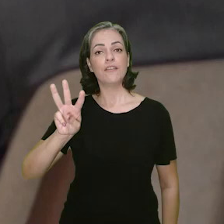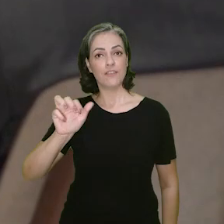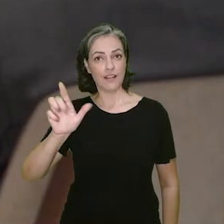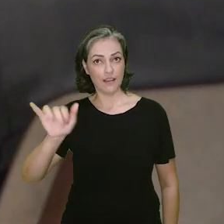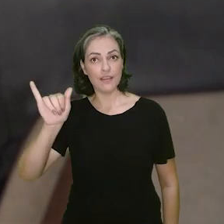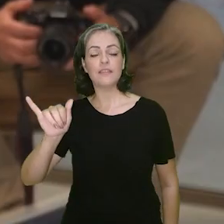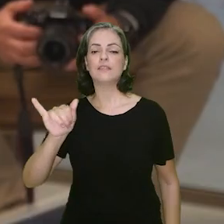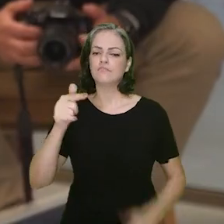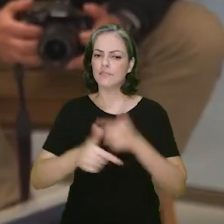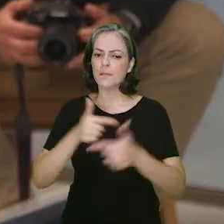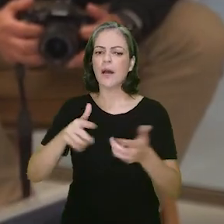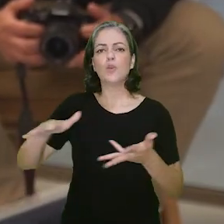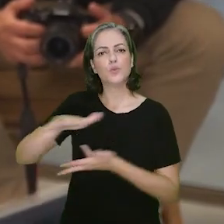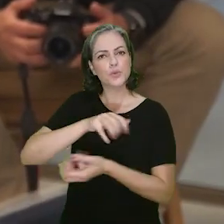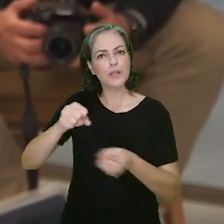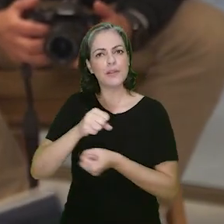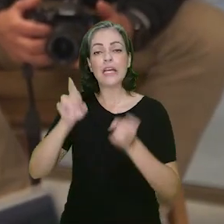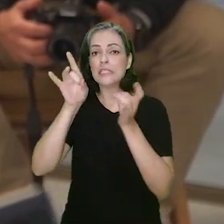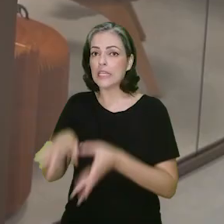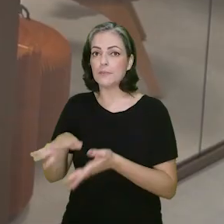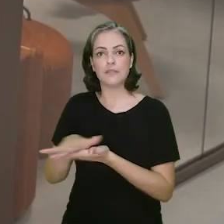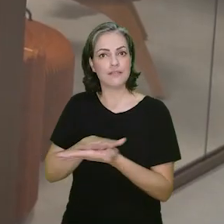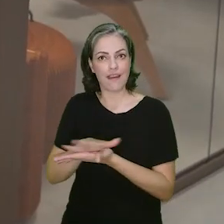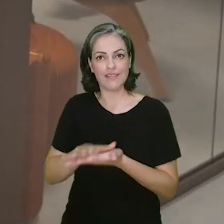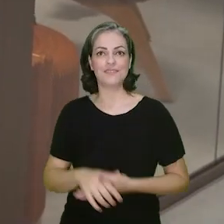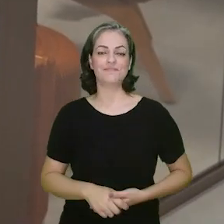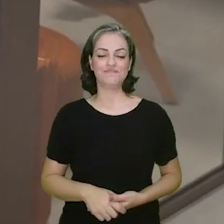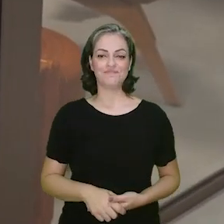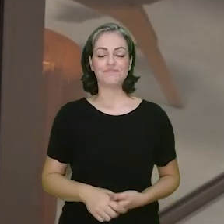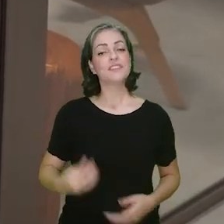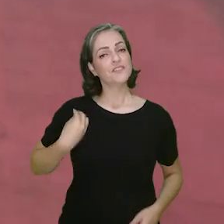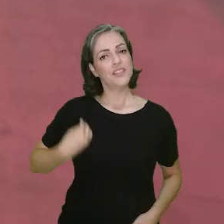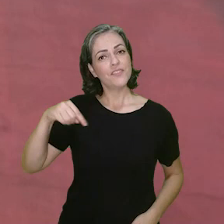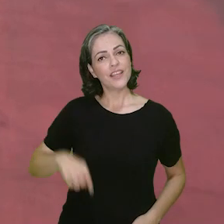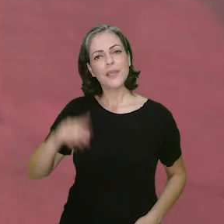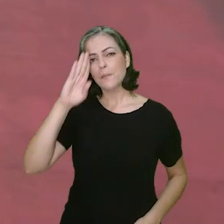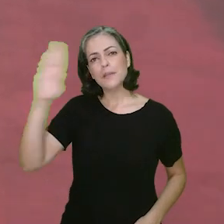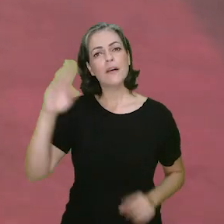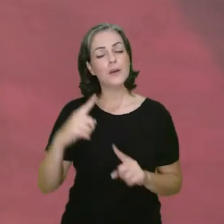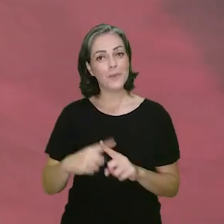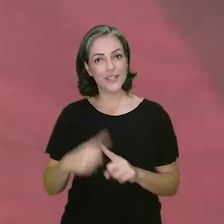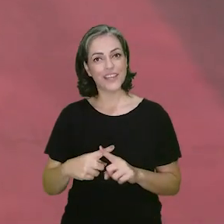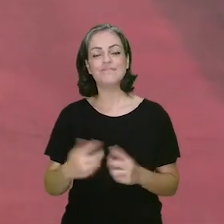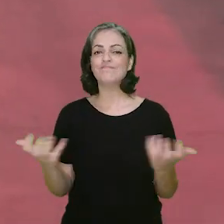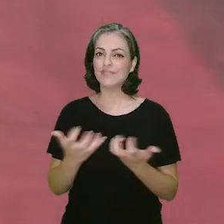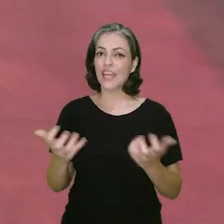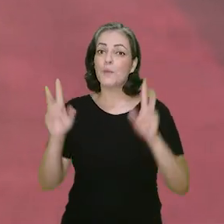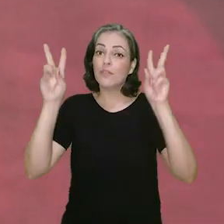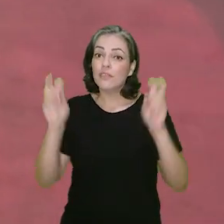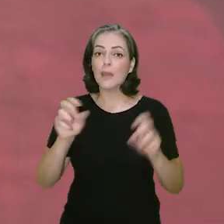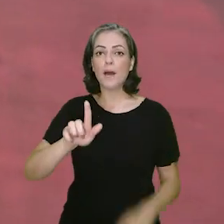que trabalha para o uso sustentável de recursos e desperdício zero. Nós estamos aqui principalmente para tratarmos